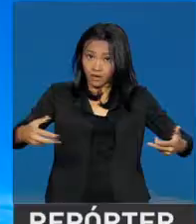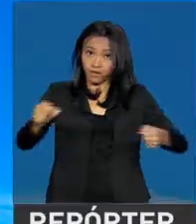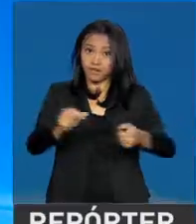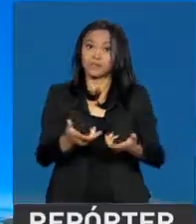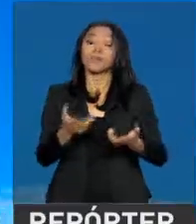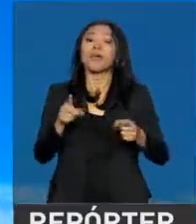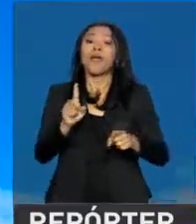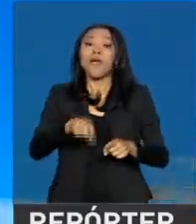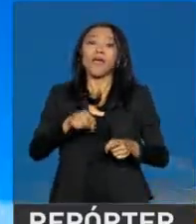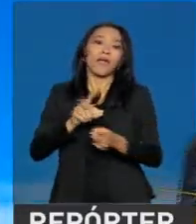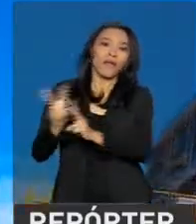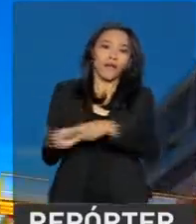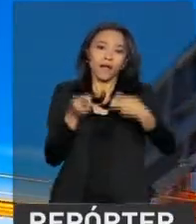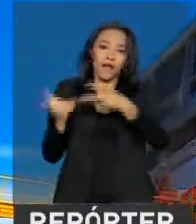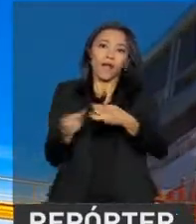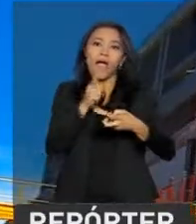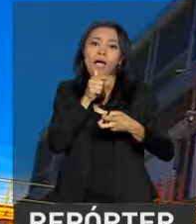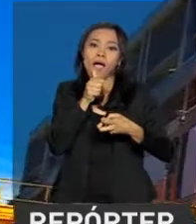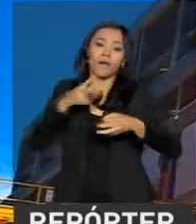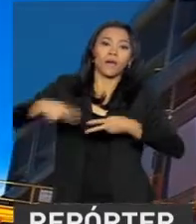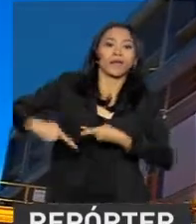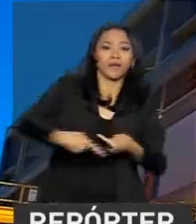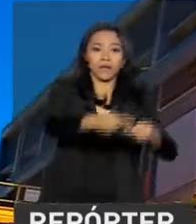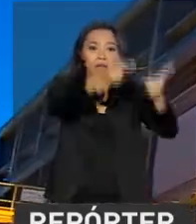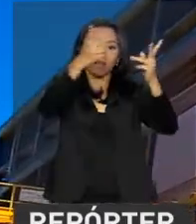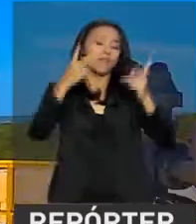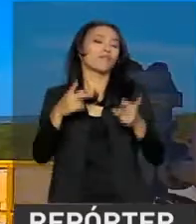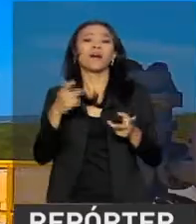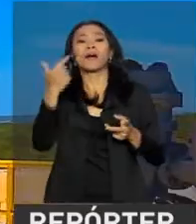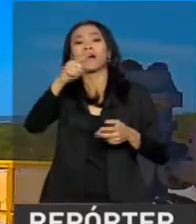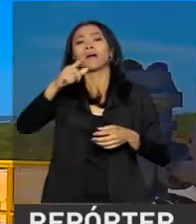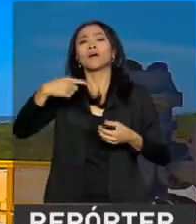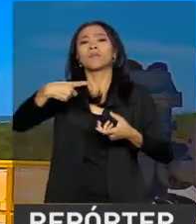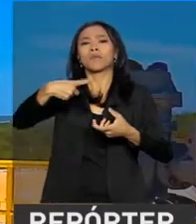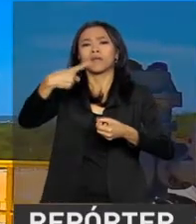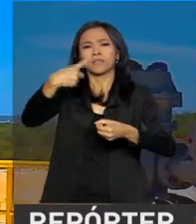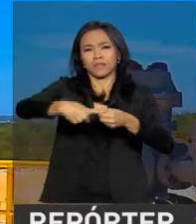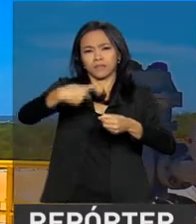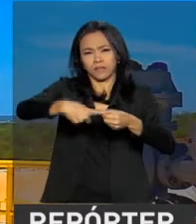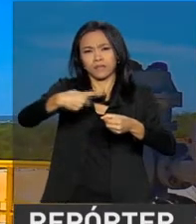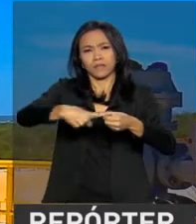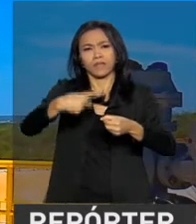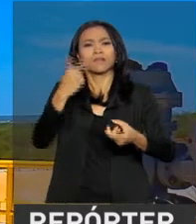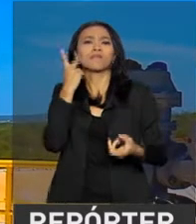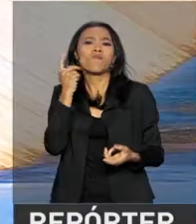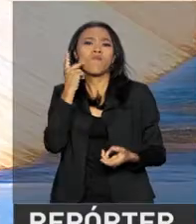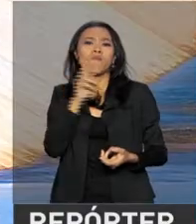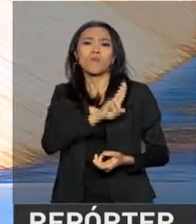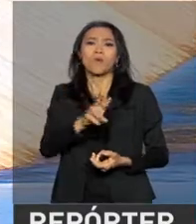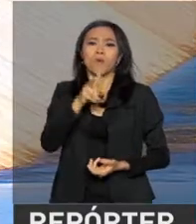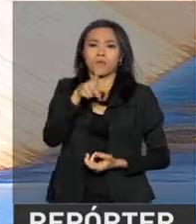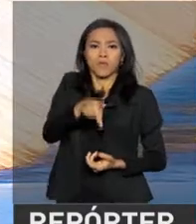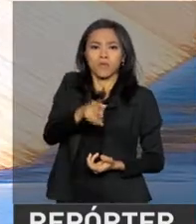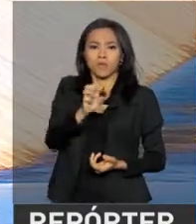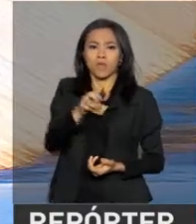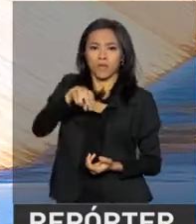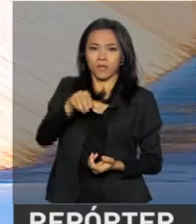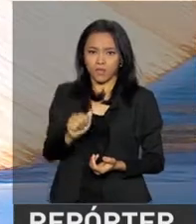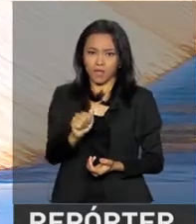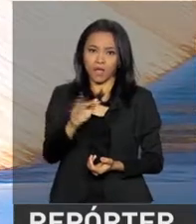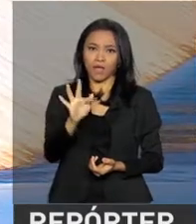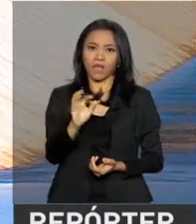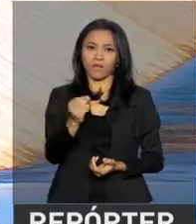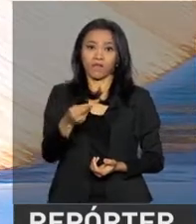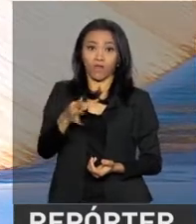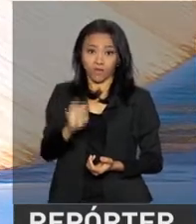em cabrobó e levar até a cidade de penaforte no ceará de lá as águas vão seguir até os estados da paraíba e do rio